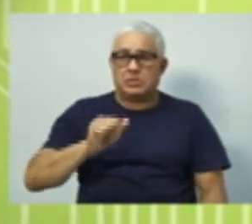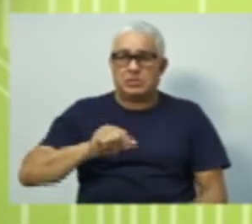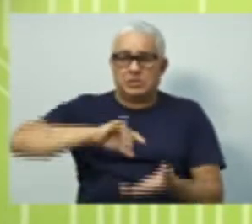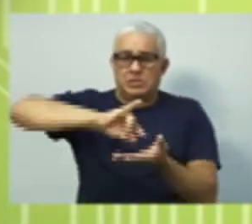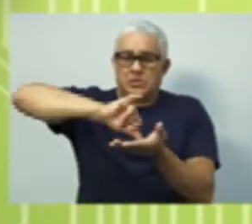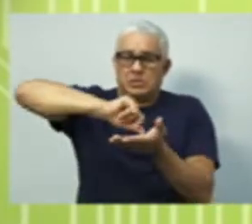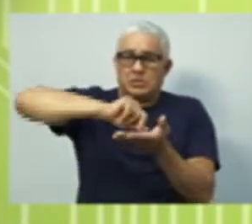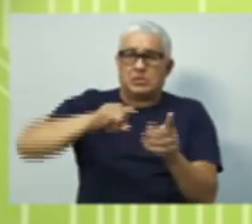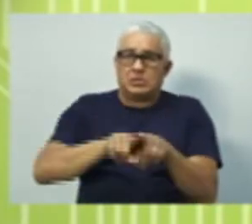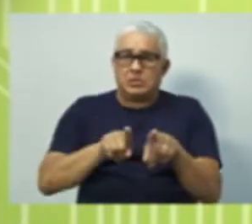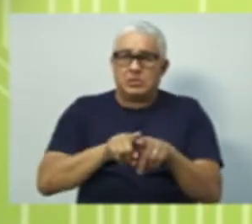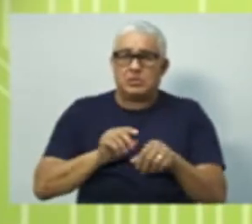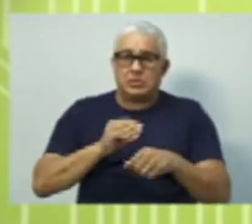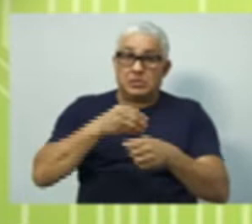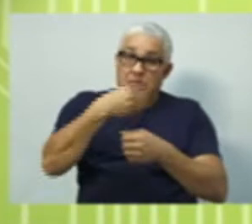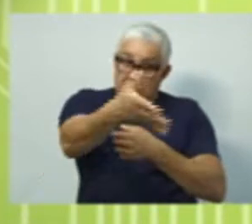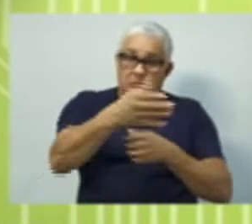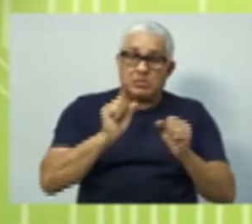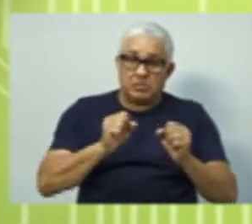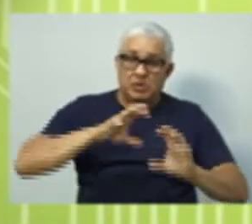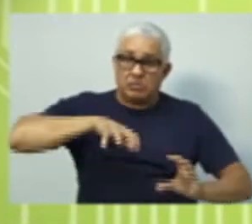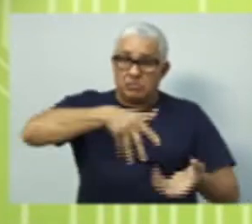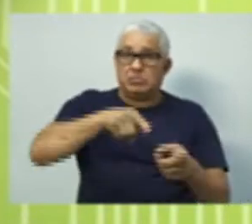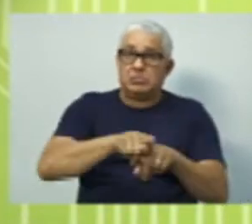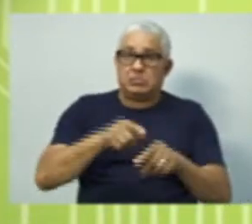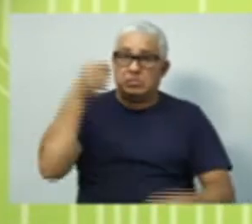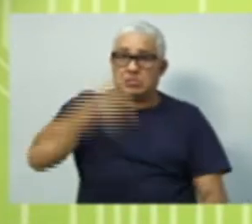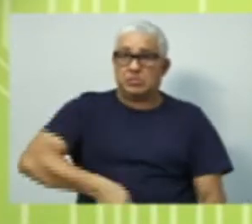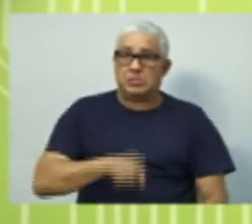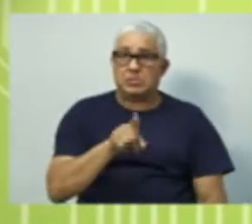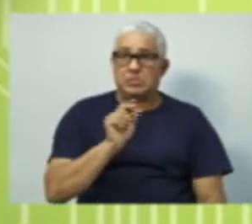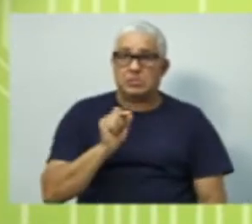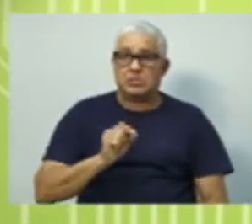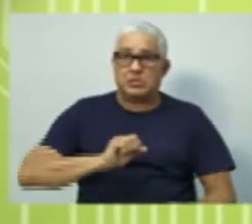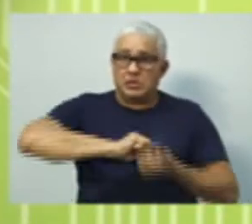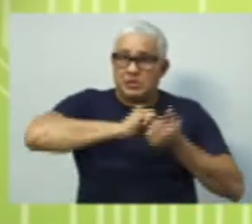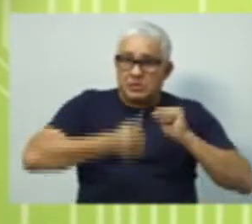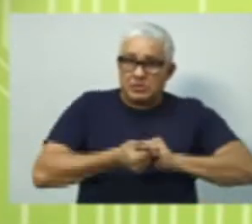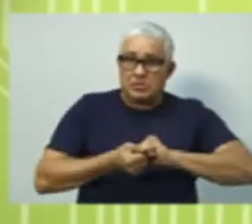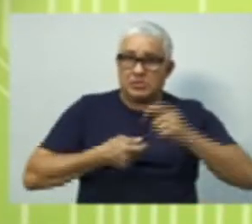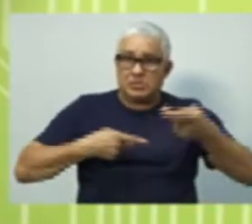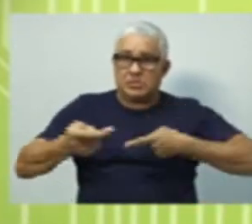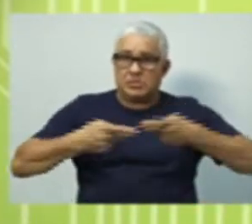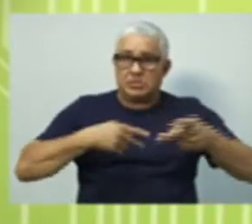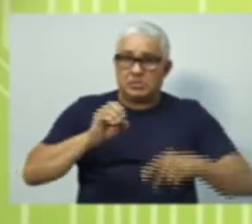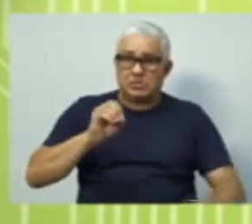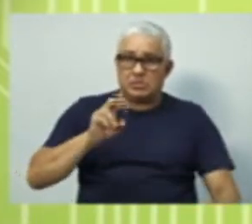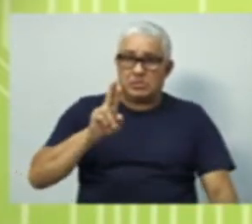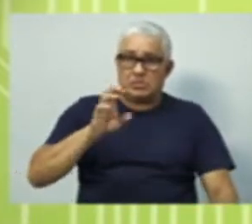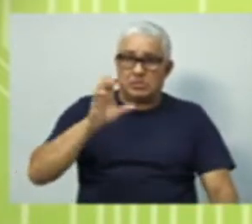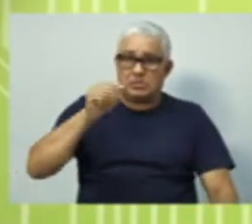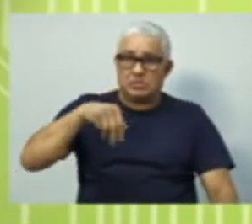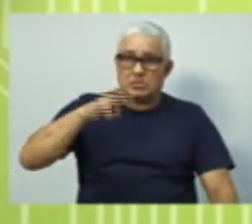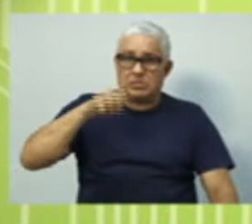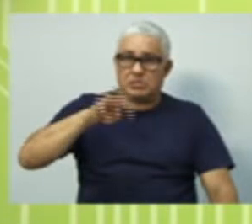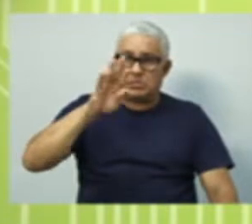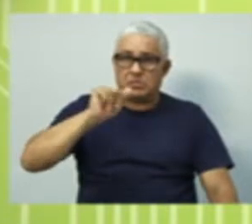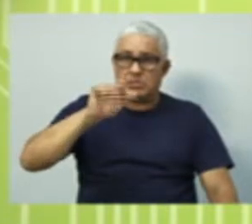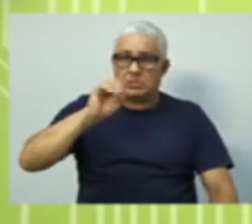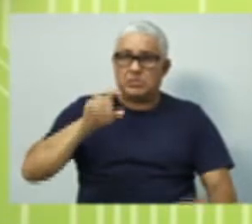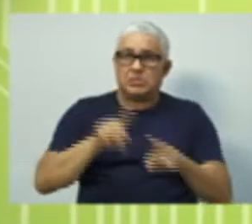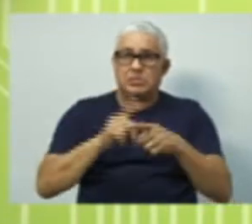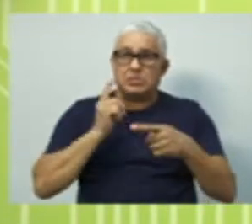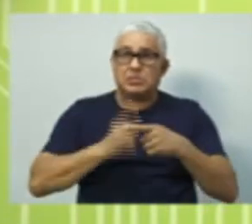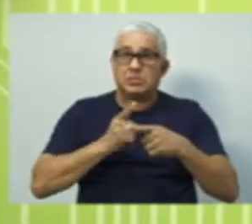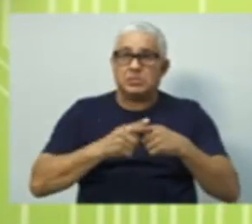da economia mundial, e é obrigado a você o quê? Ajustar o seu planejamento orçamentário, porque suas receitas vão